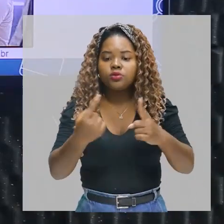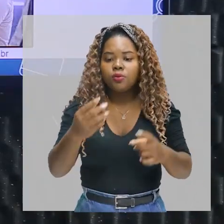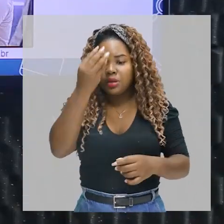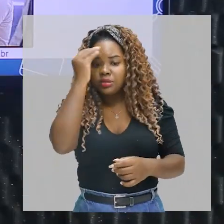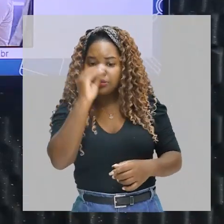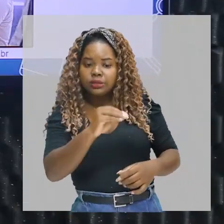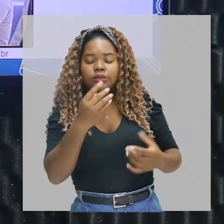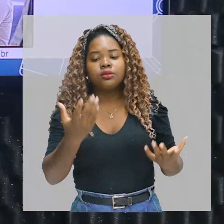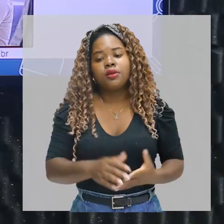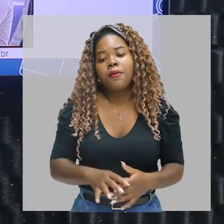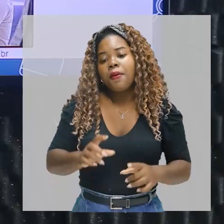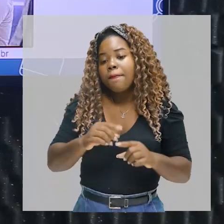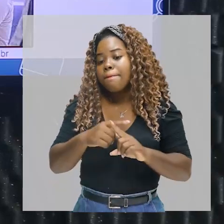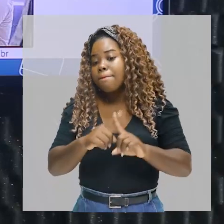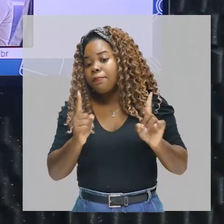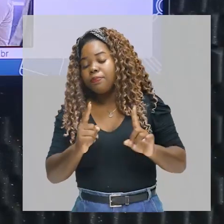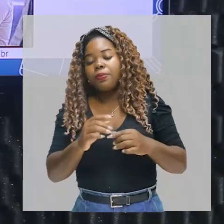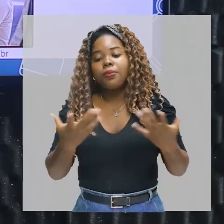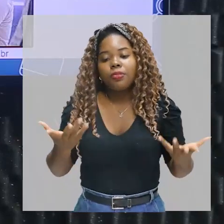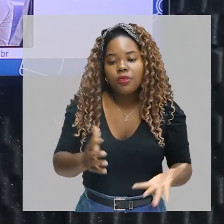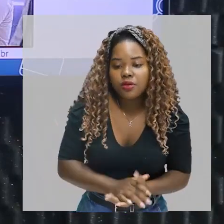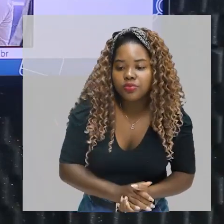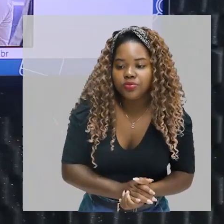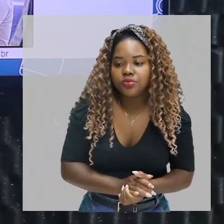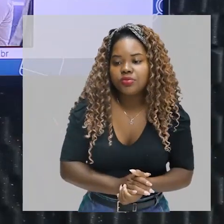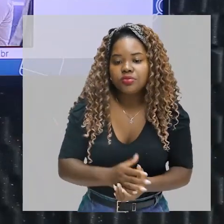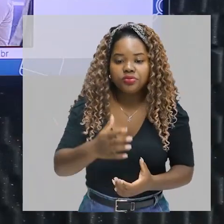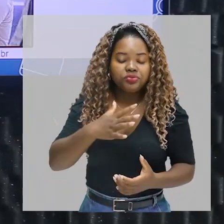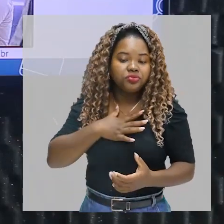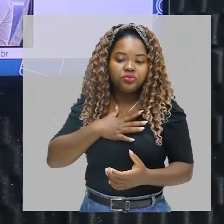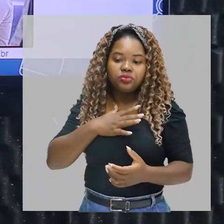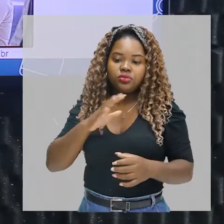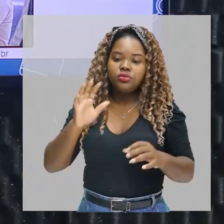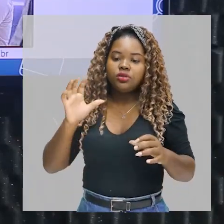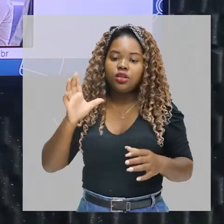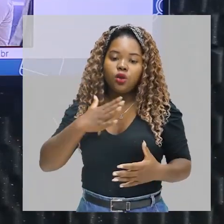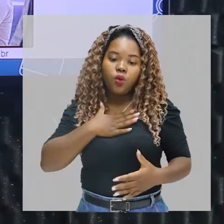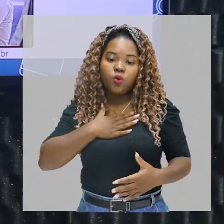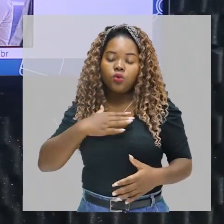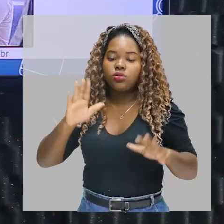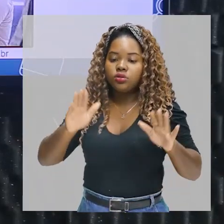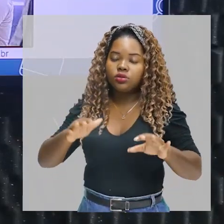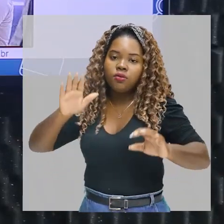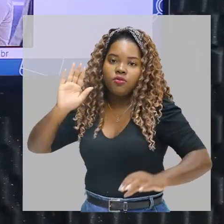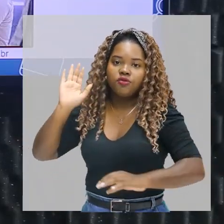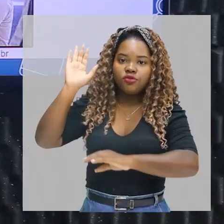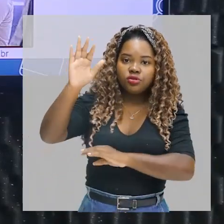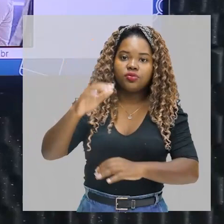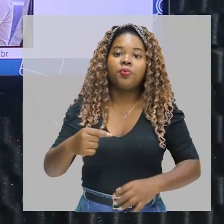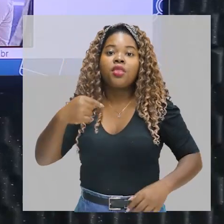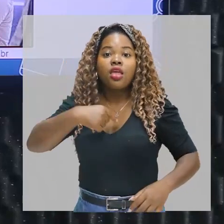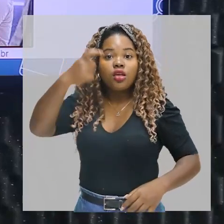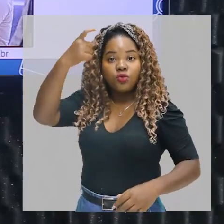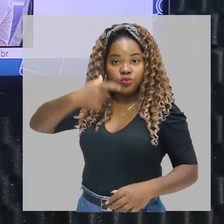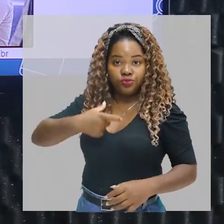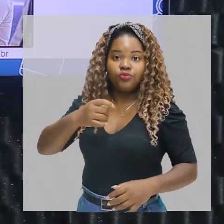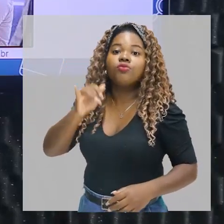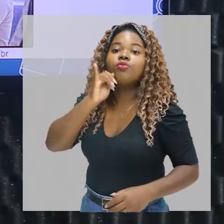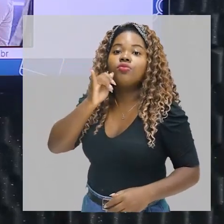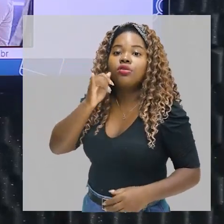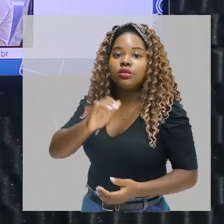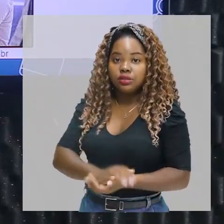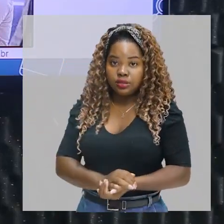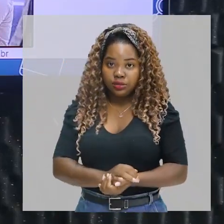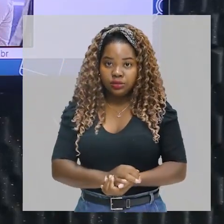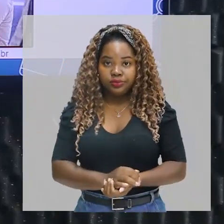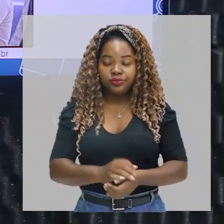ele se tornou um indivíduo sedentário, porque não experimentou. Eu mesmo, nas minhas aulas de educação física, eu fui descobrir que eu era um